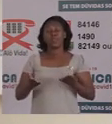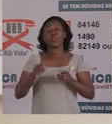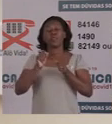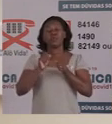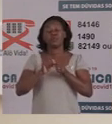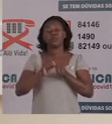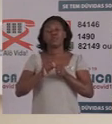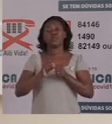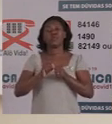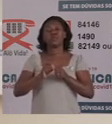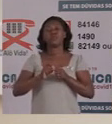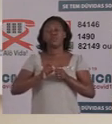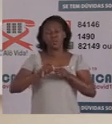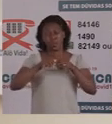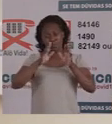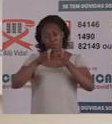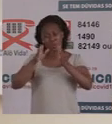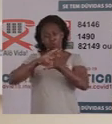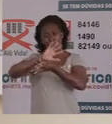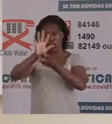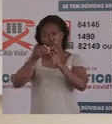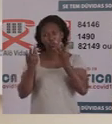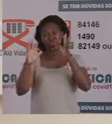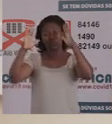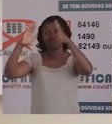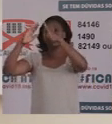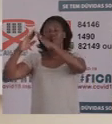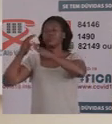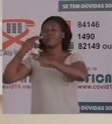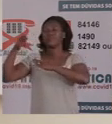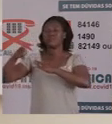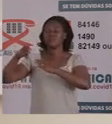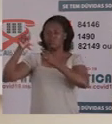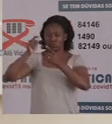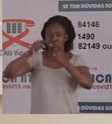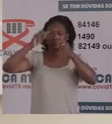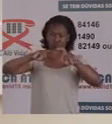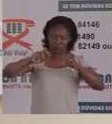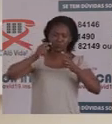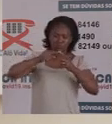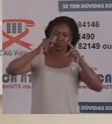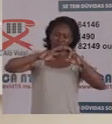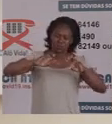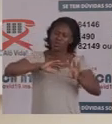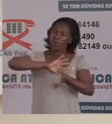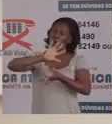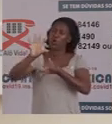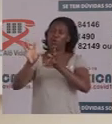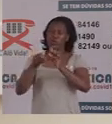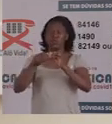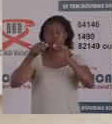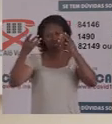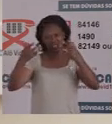residentes no acampamento. Este processo, nós já recolhemos as amostras de todos aqueles que estão